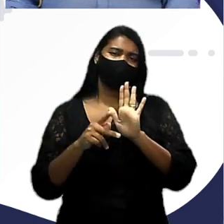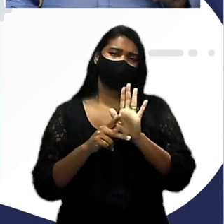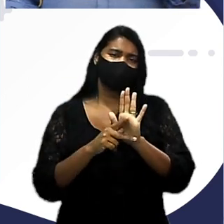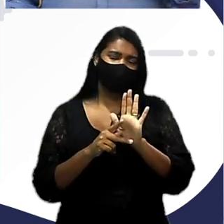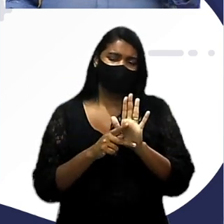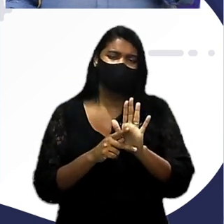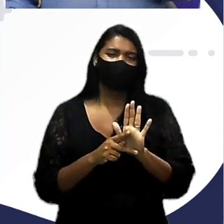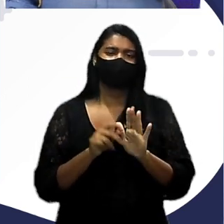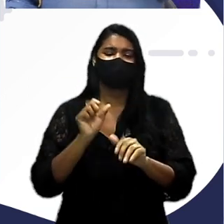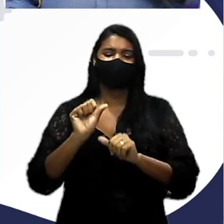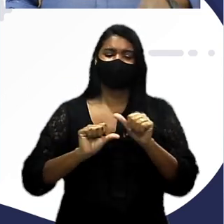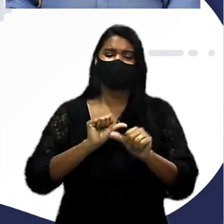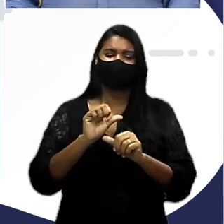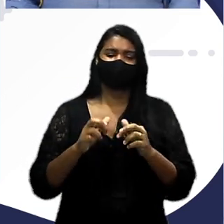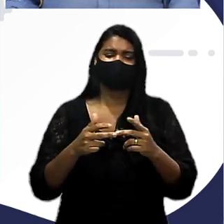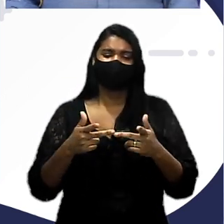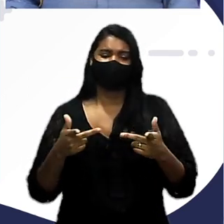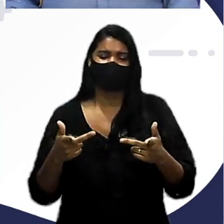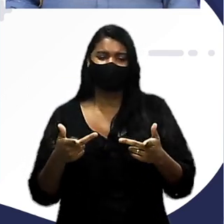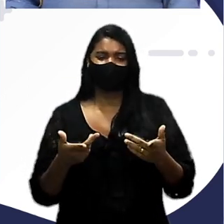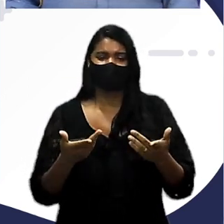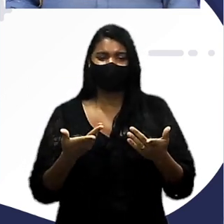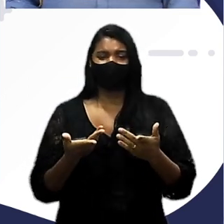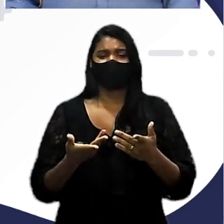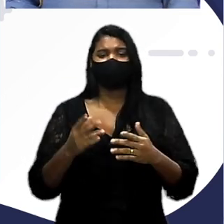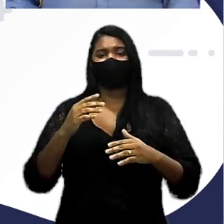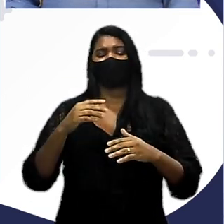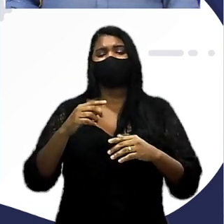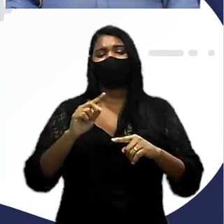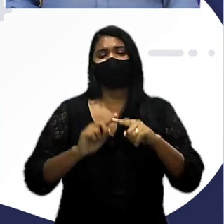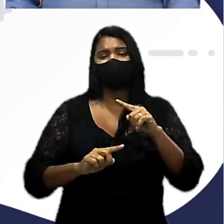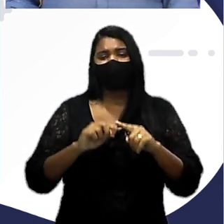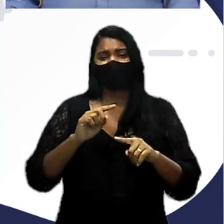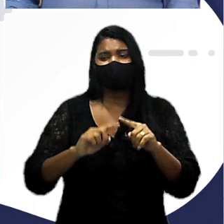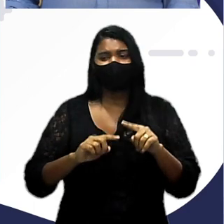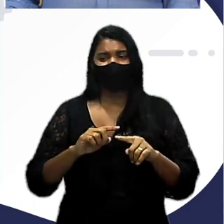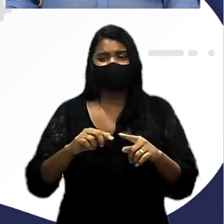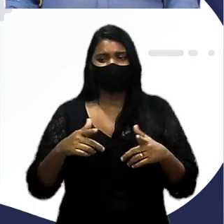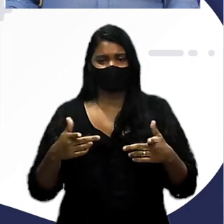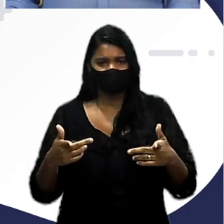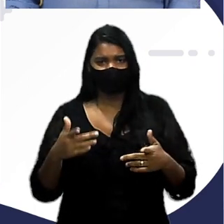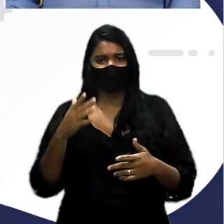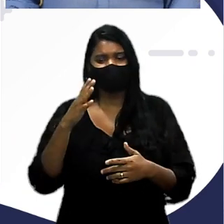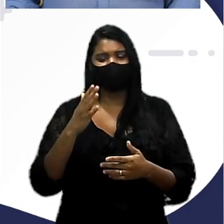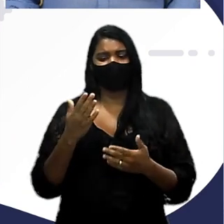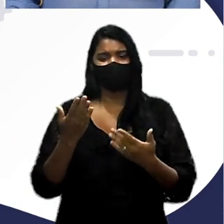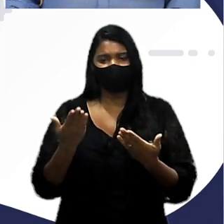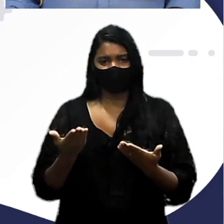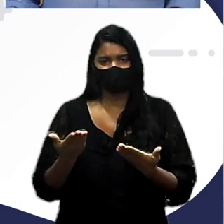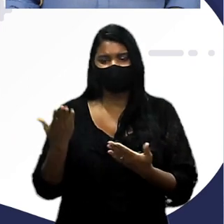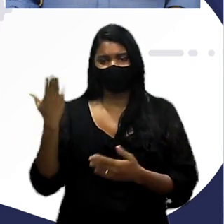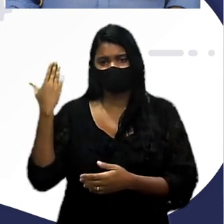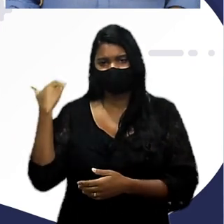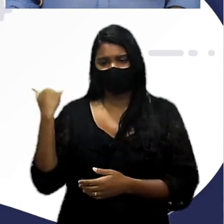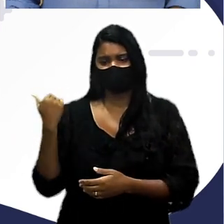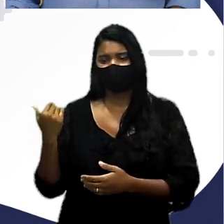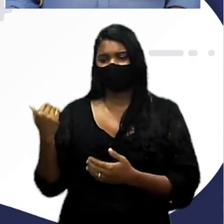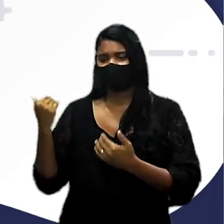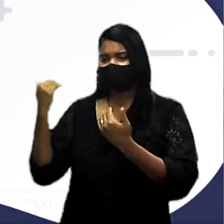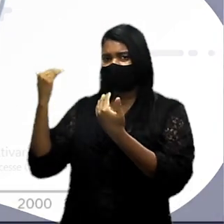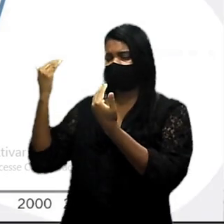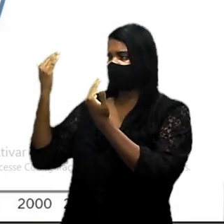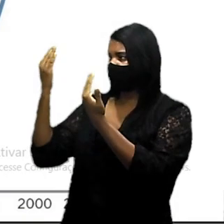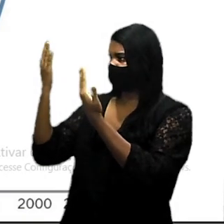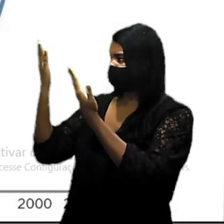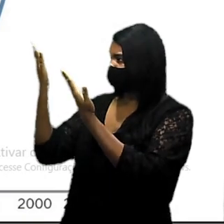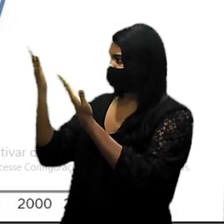da própria mudança de determinados equipamentos, de determinados produtos que existiam anteriormente. Está aí um pouquinho